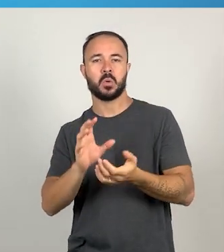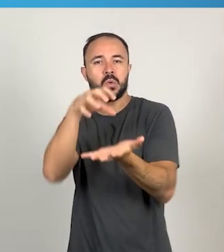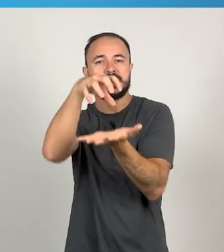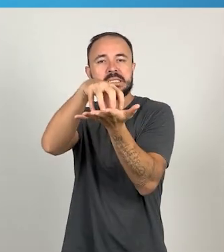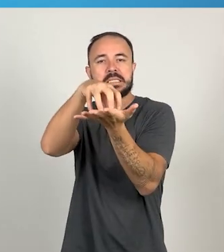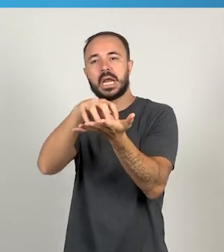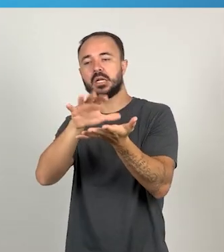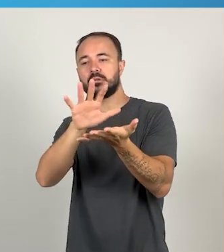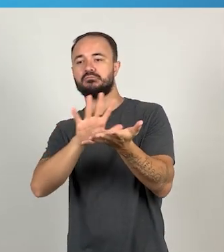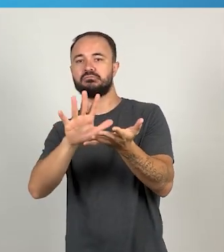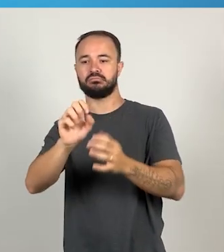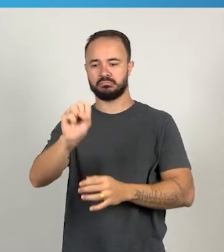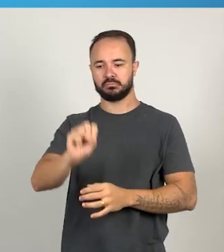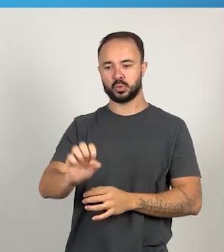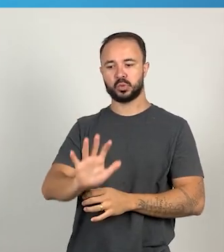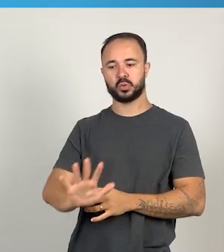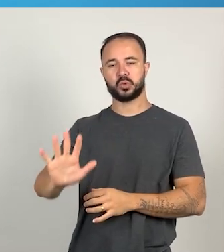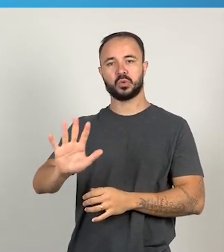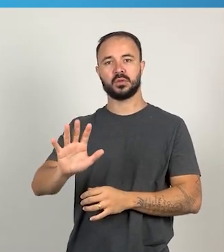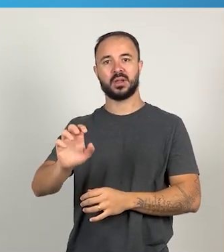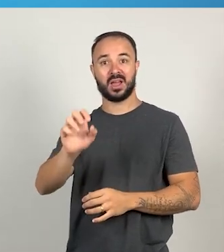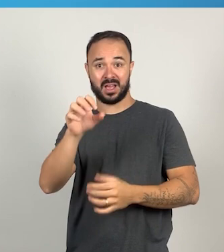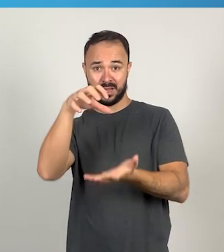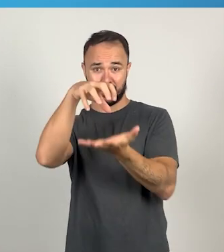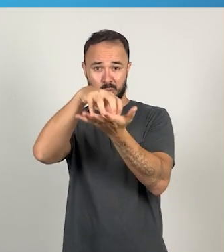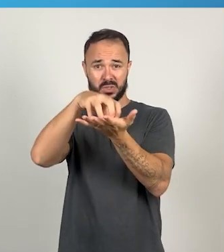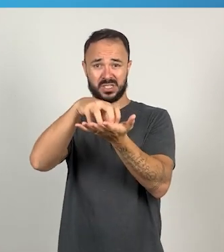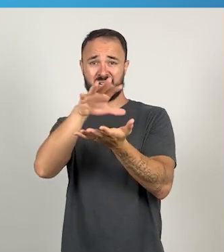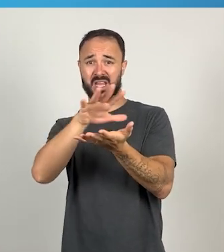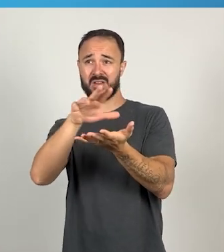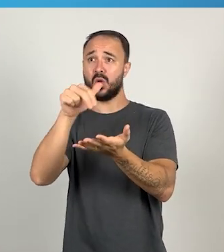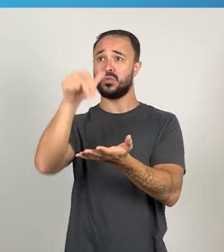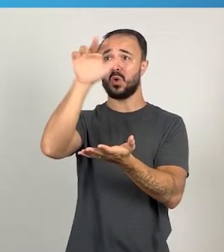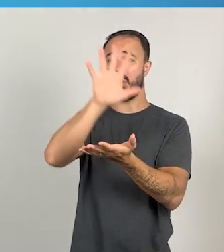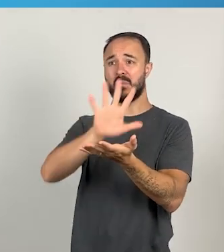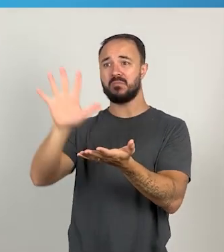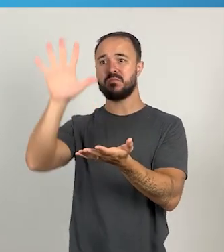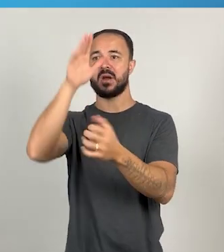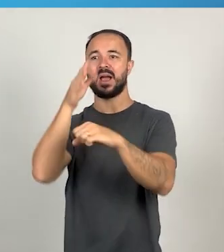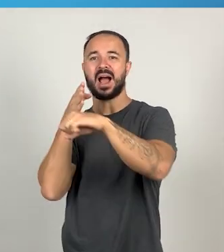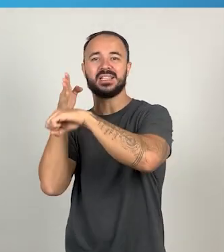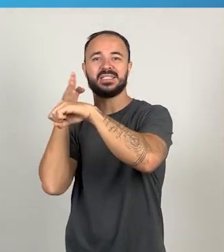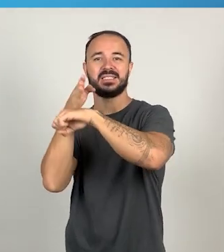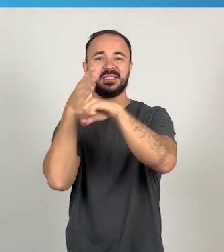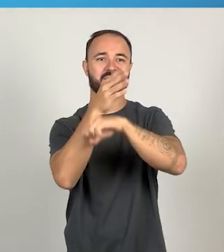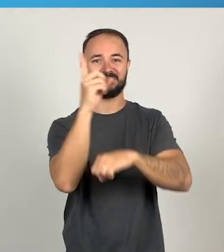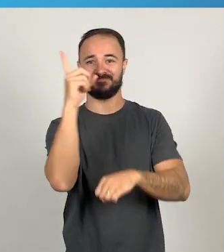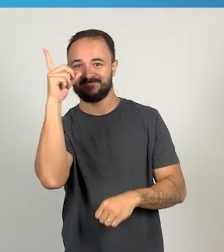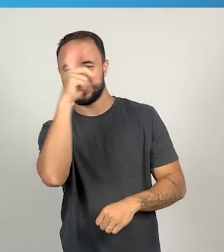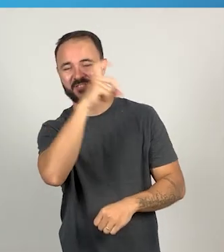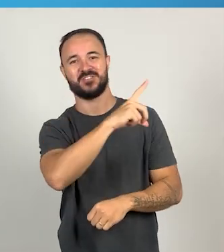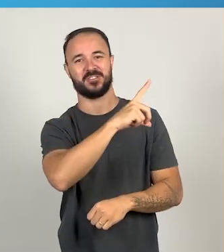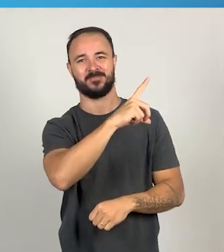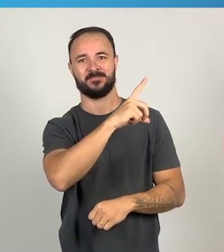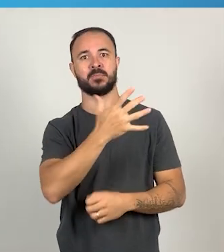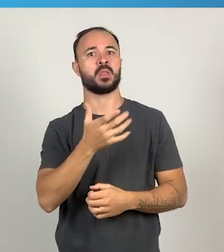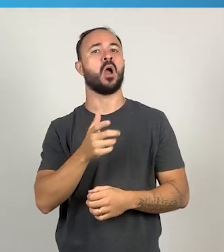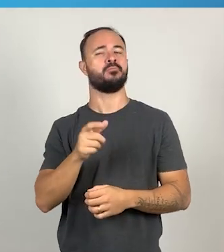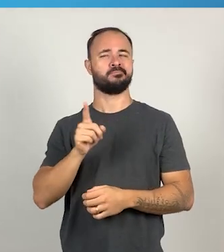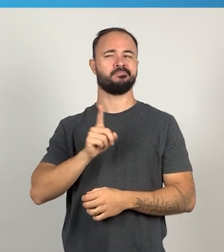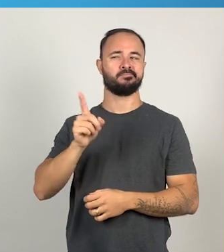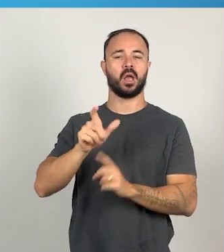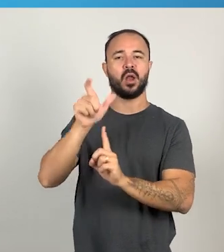do Brasil, para o Norte, era de difícil acesso, não tinha, era muito complicado. E aí, nesse projeto dele de desenvolver